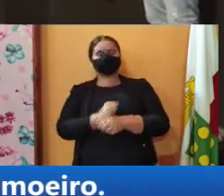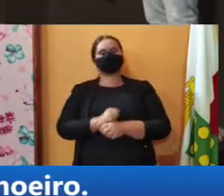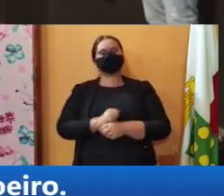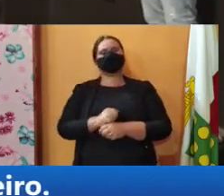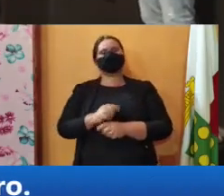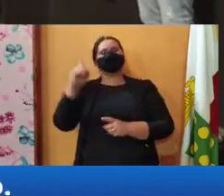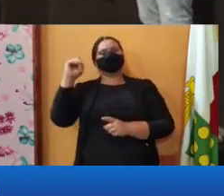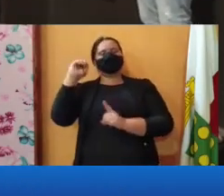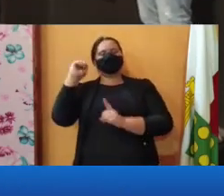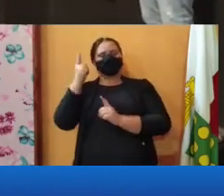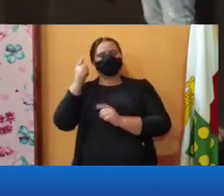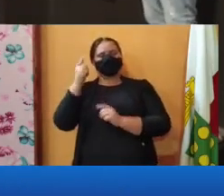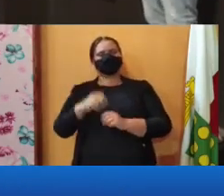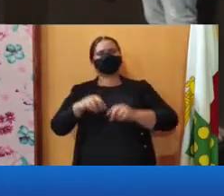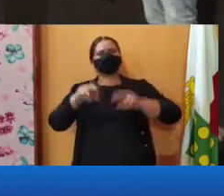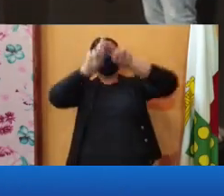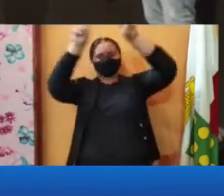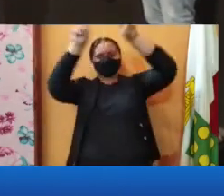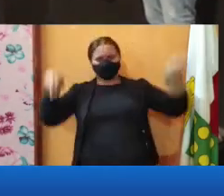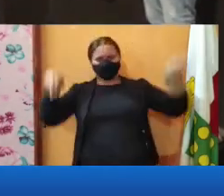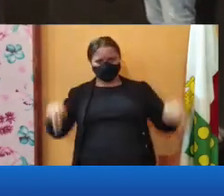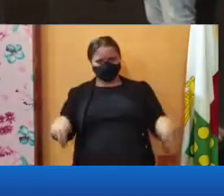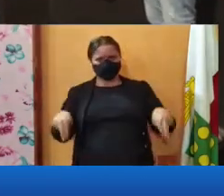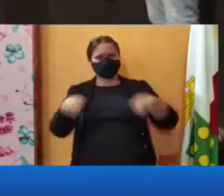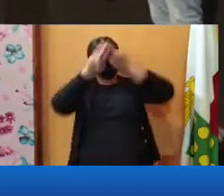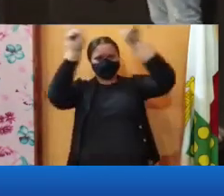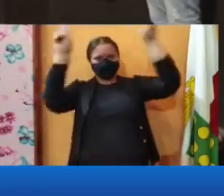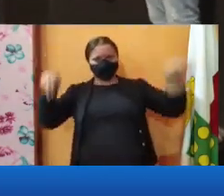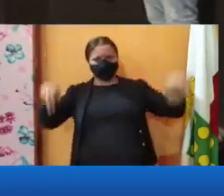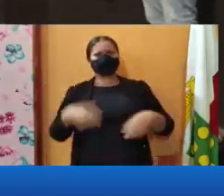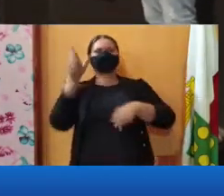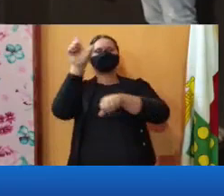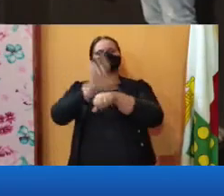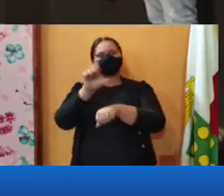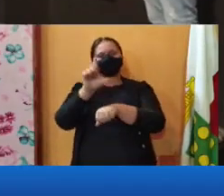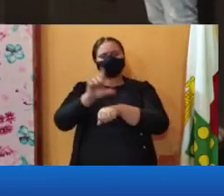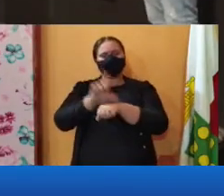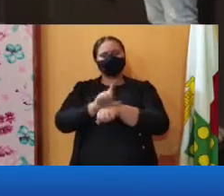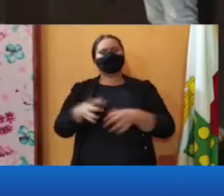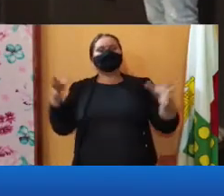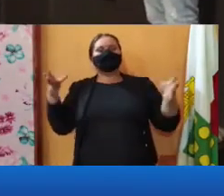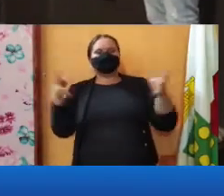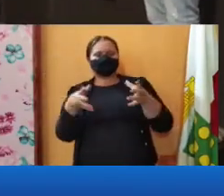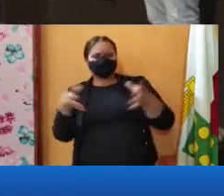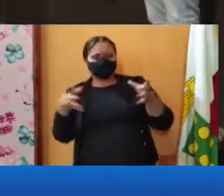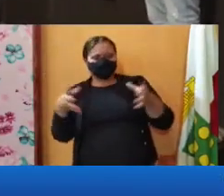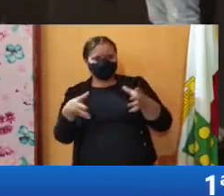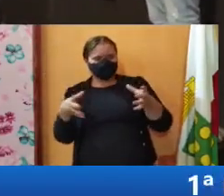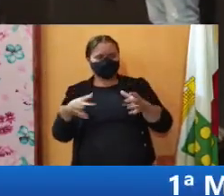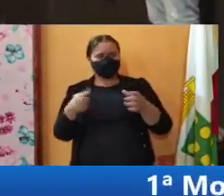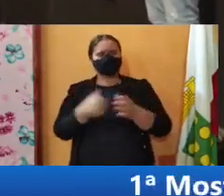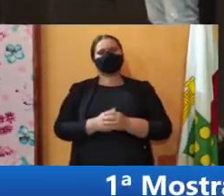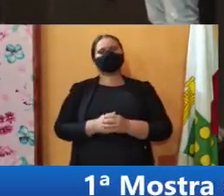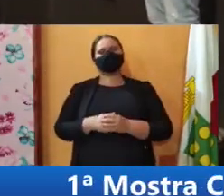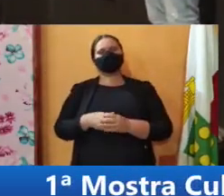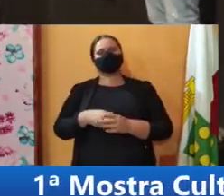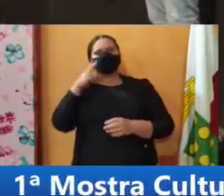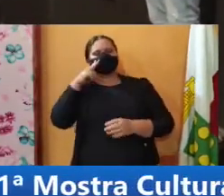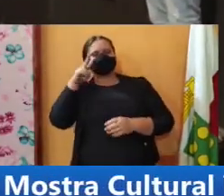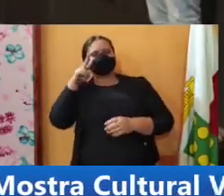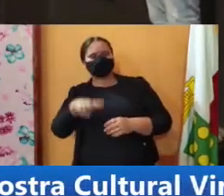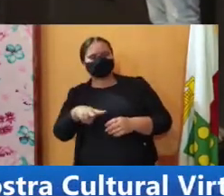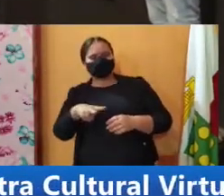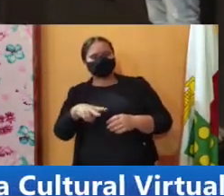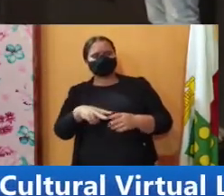mas o Museu de Limoeiro. Que a gente possa, essa comunidade que aqui está, e os outros que estão em casa. E aí